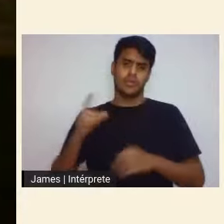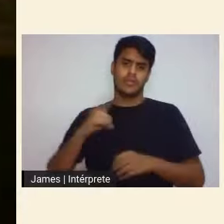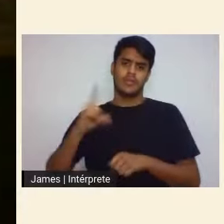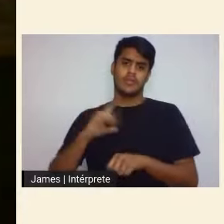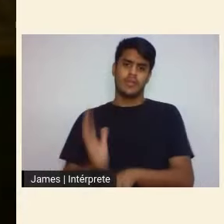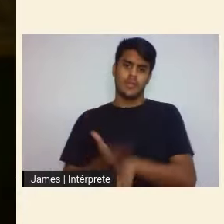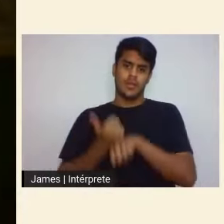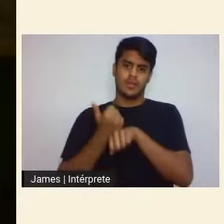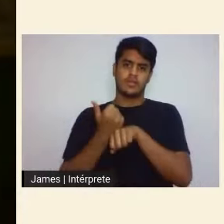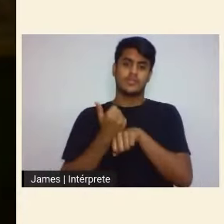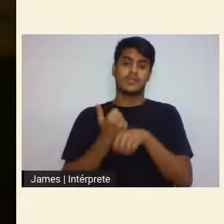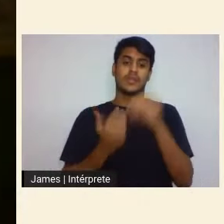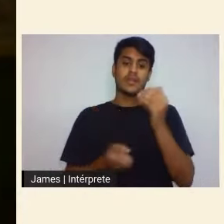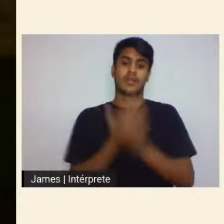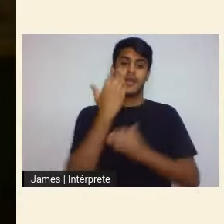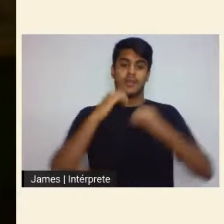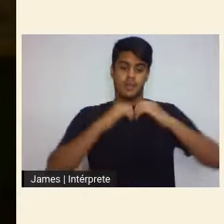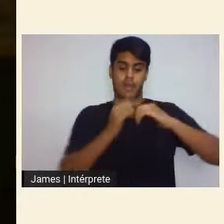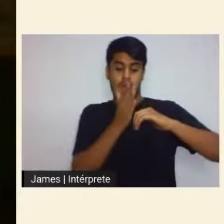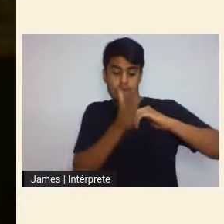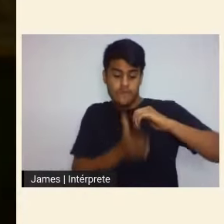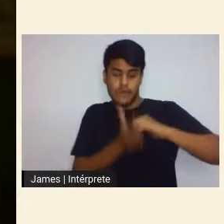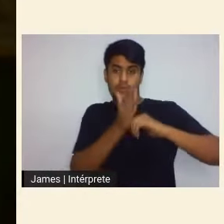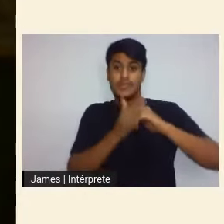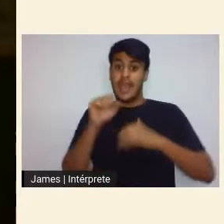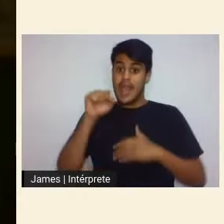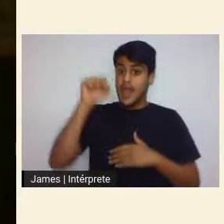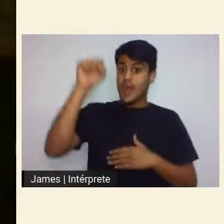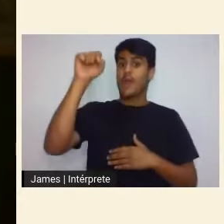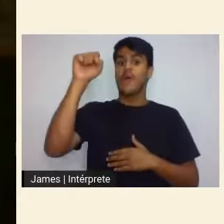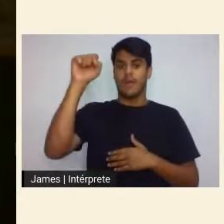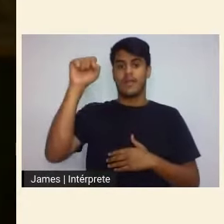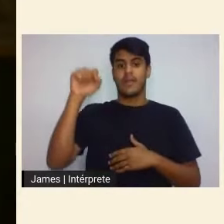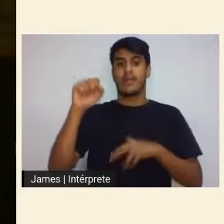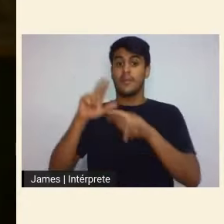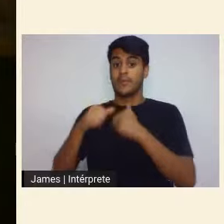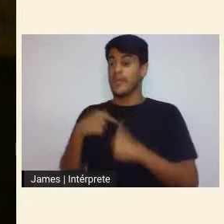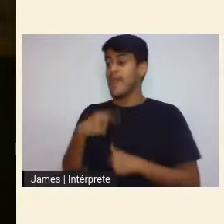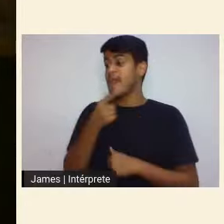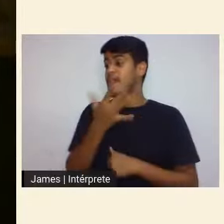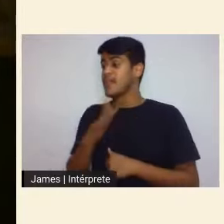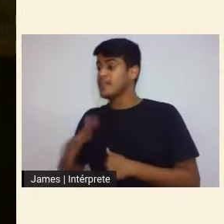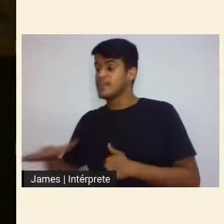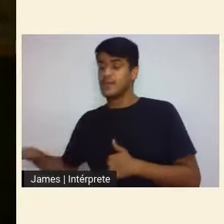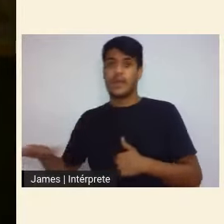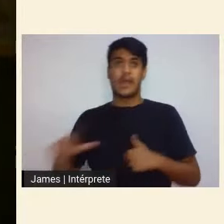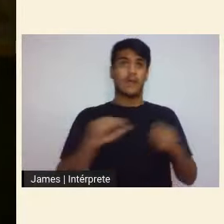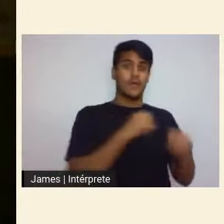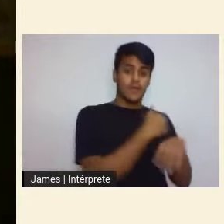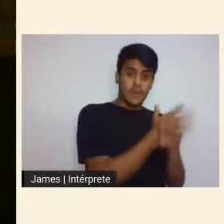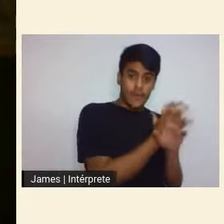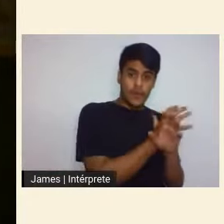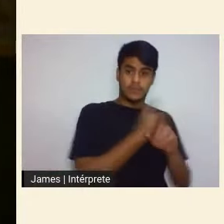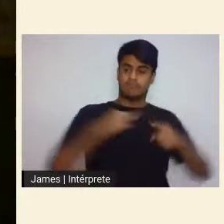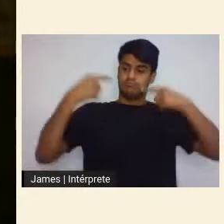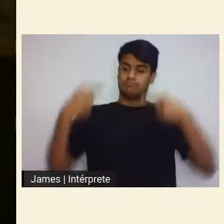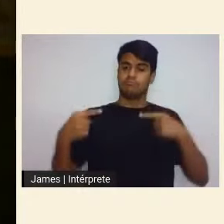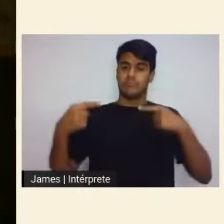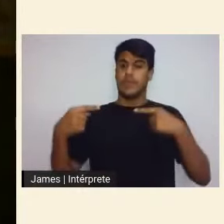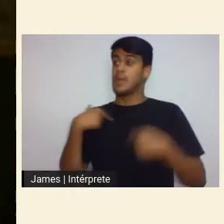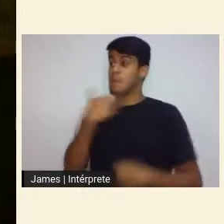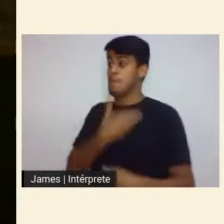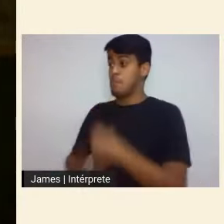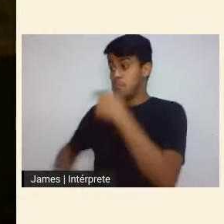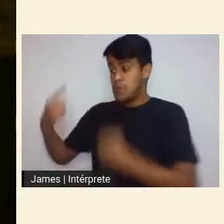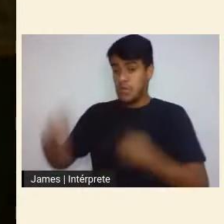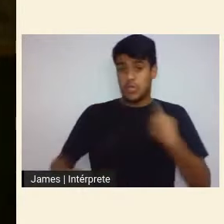uma fronteira heróica da epopeia brasileira no confronto entre o litoral e o sertão, entre o político e o messiânico, entre a